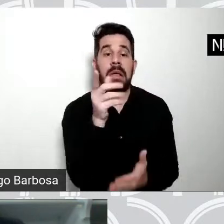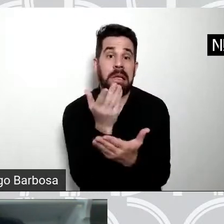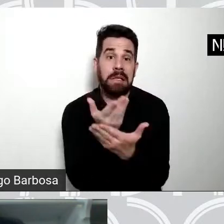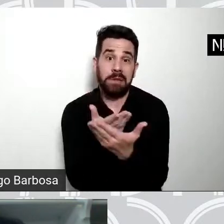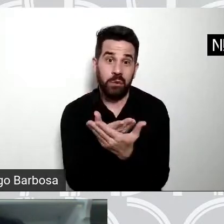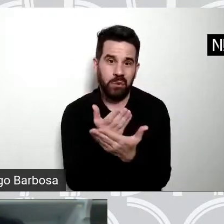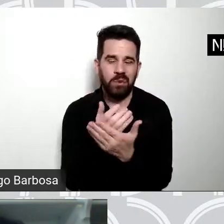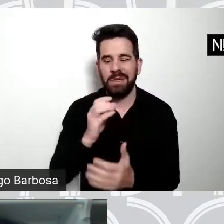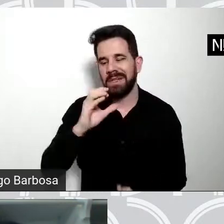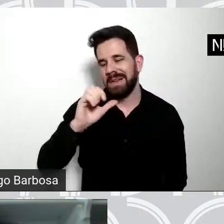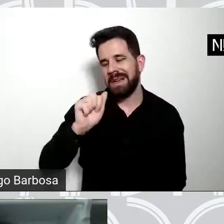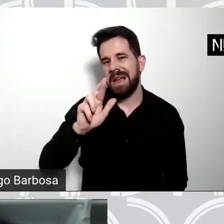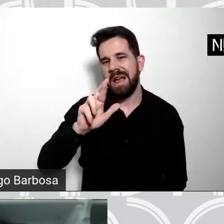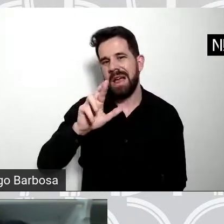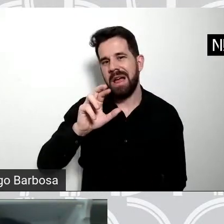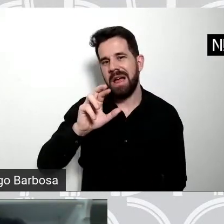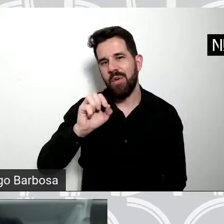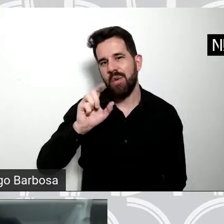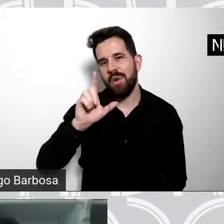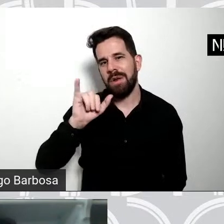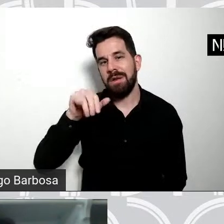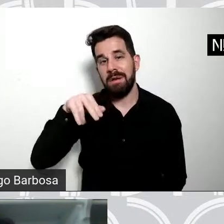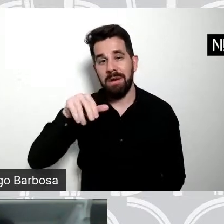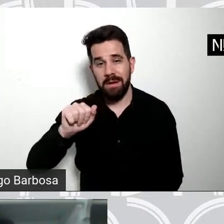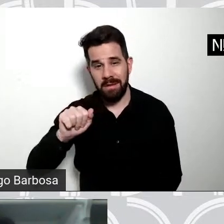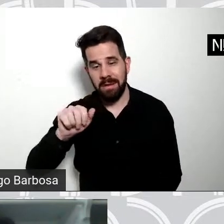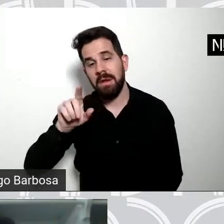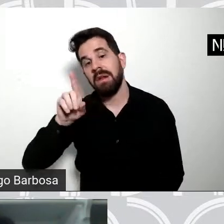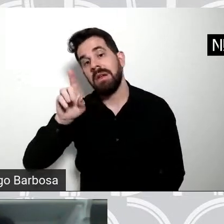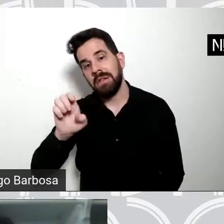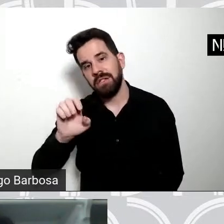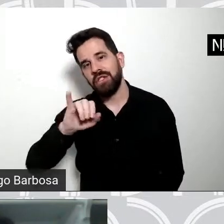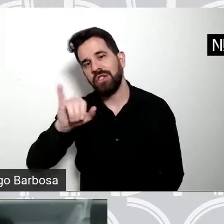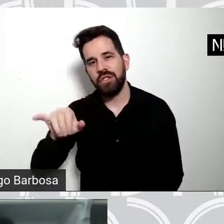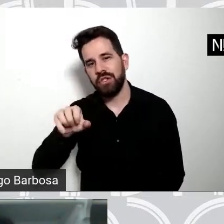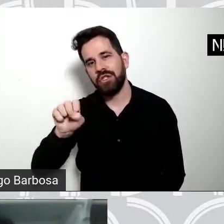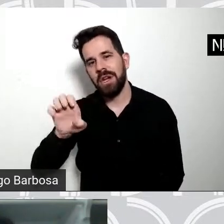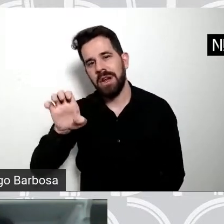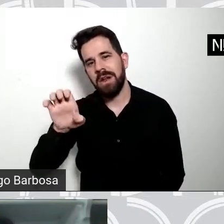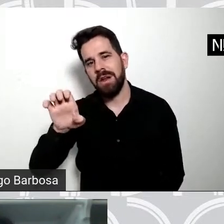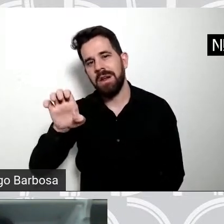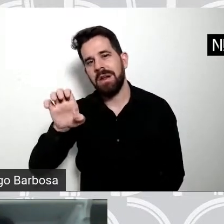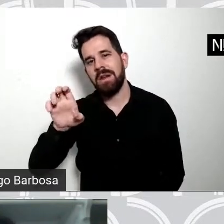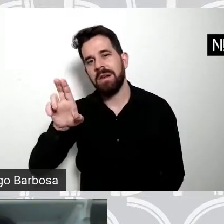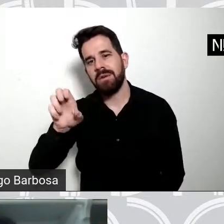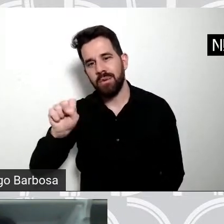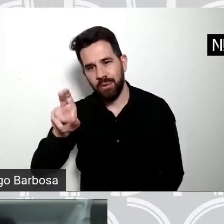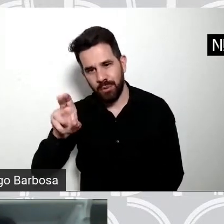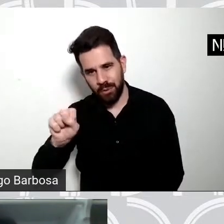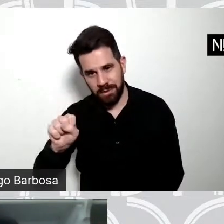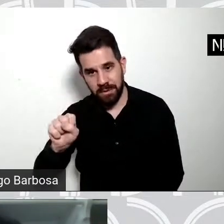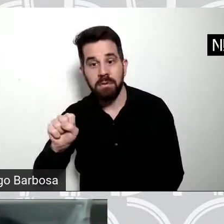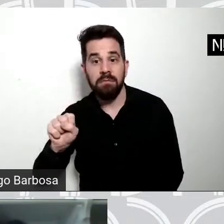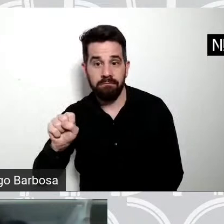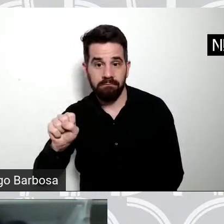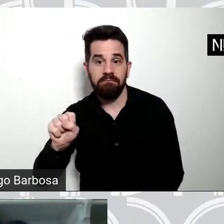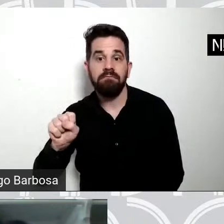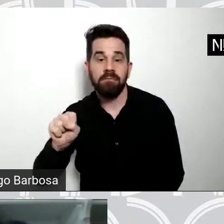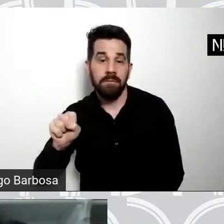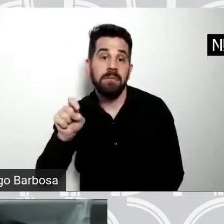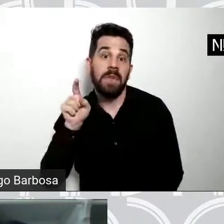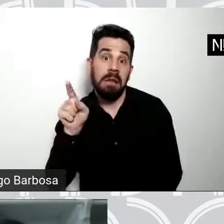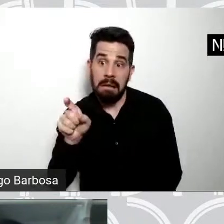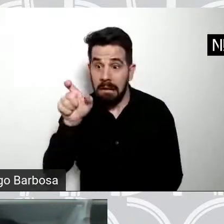literatura de diversas formas, inclusive quando ela, supostamente, não estaria presente na boca de uma mulher negra